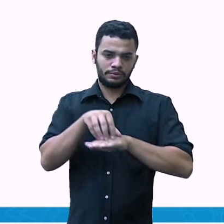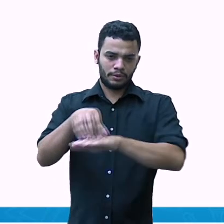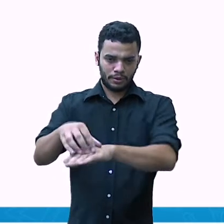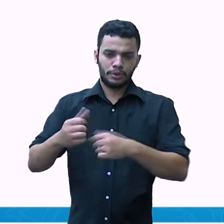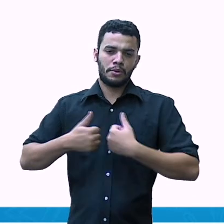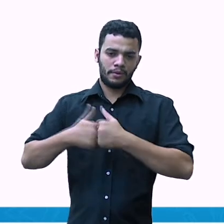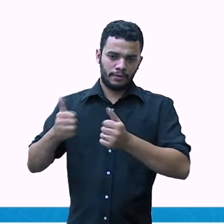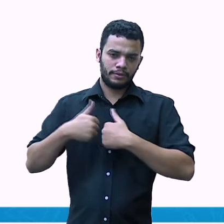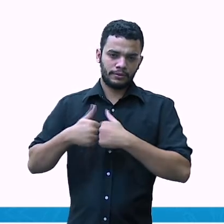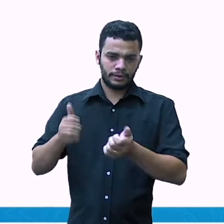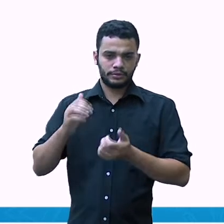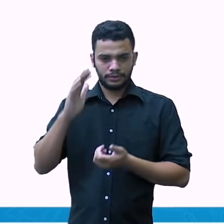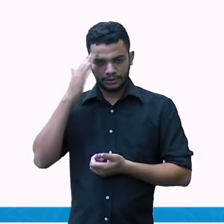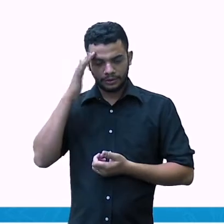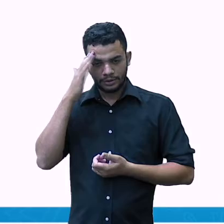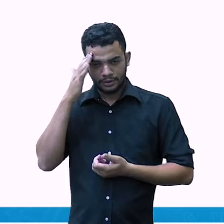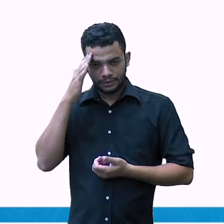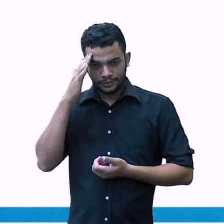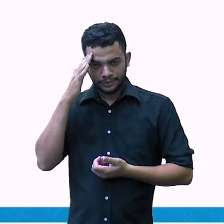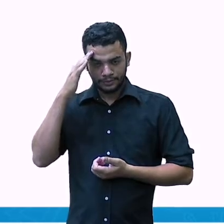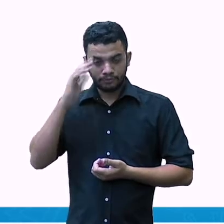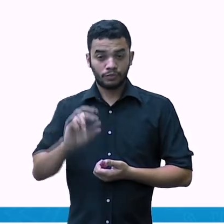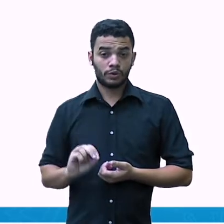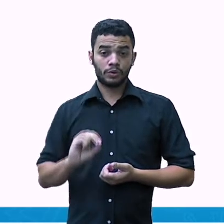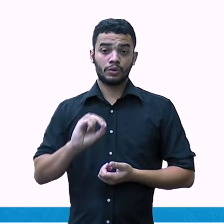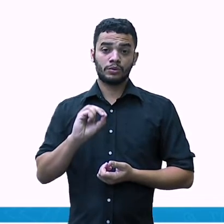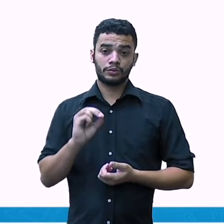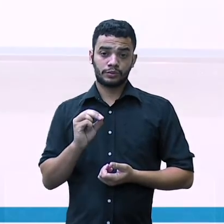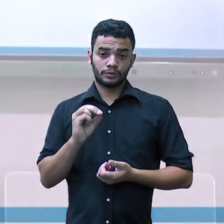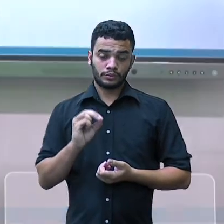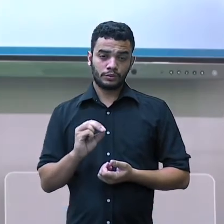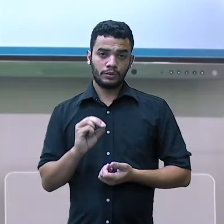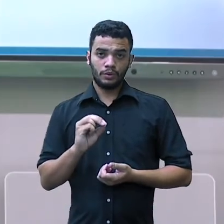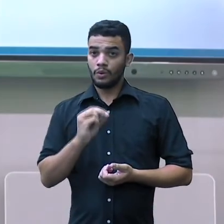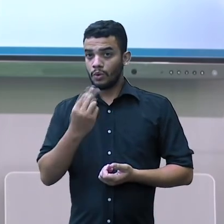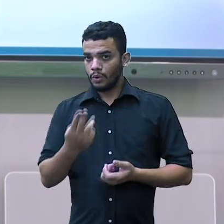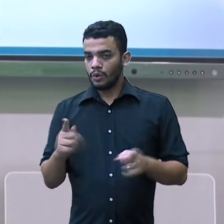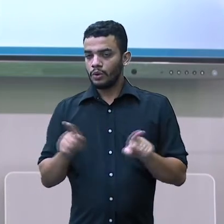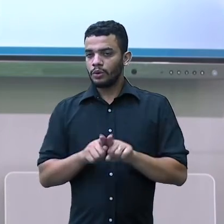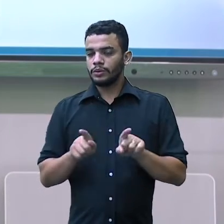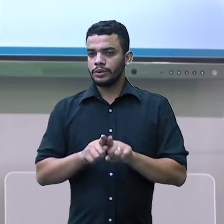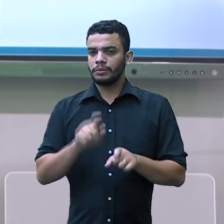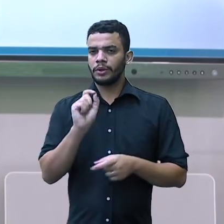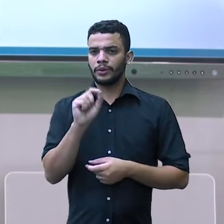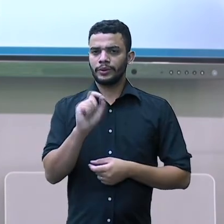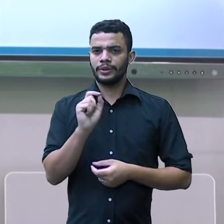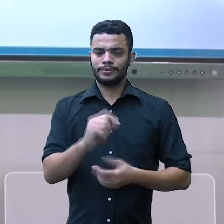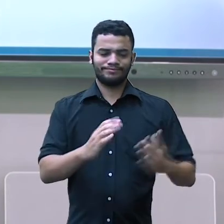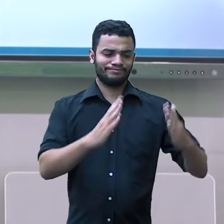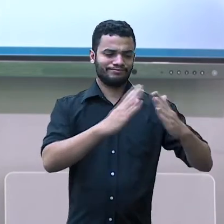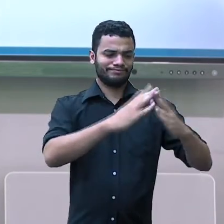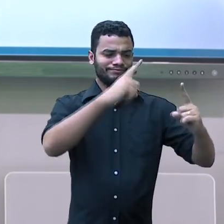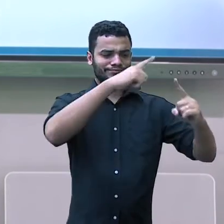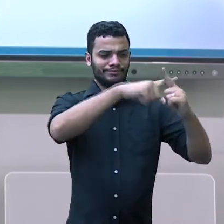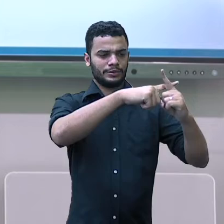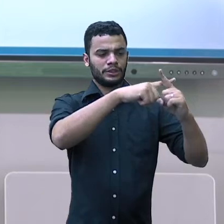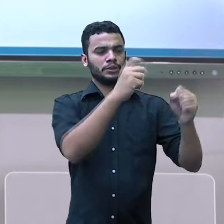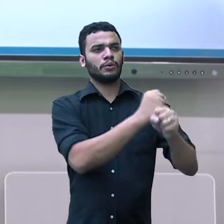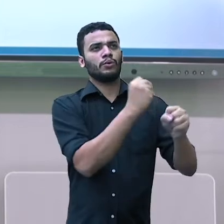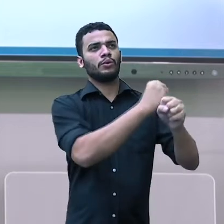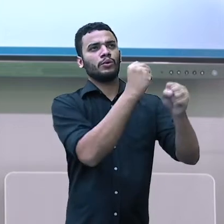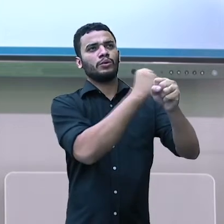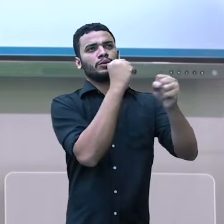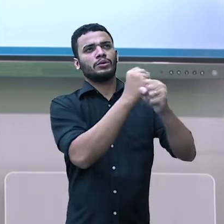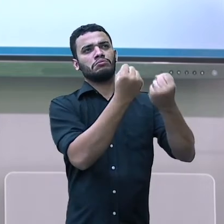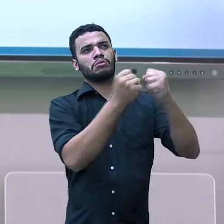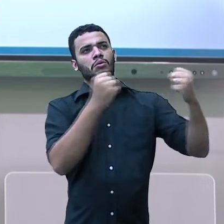tem sempre uma praça, né, da cidade, onde contém uma igreja, a igreja principal daquela cidade ali, ou daquele